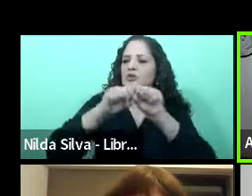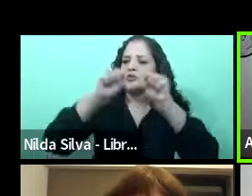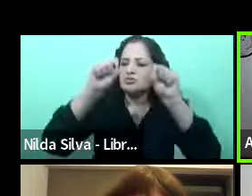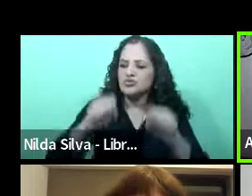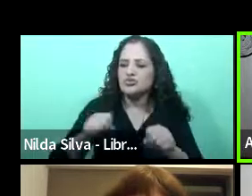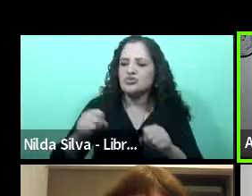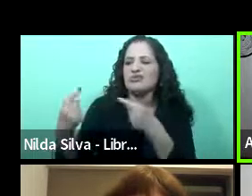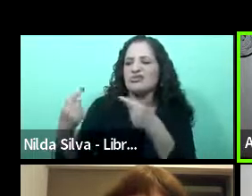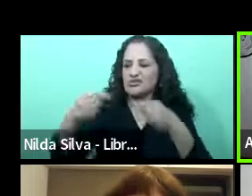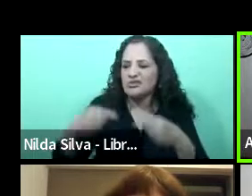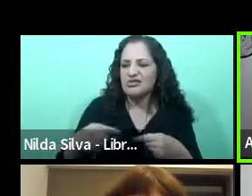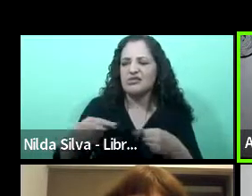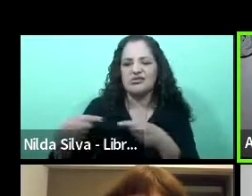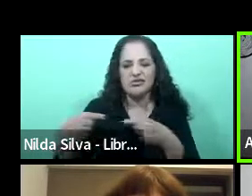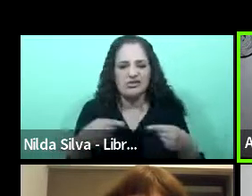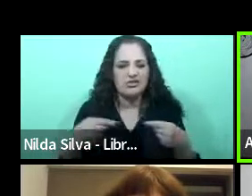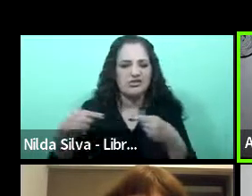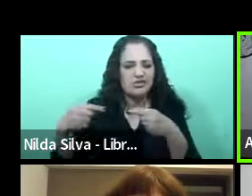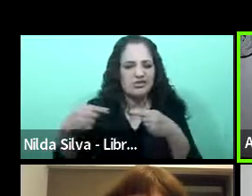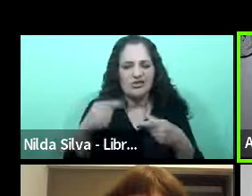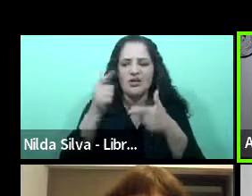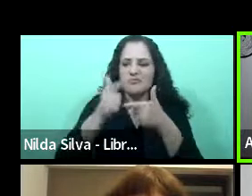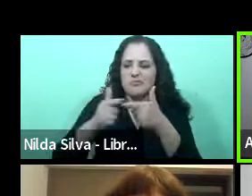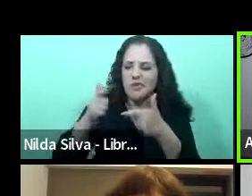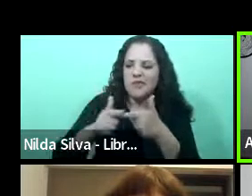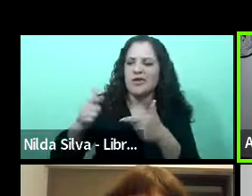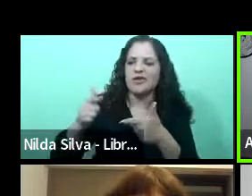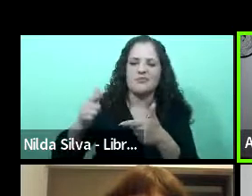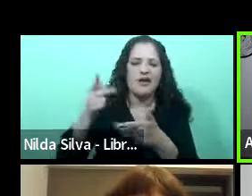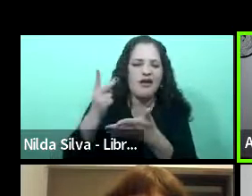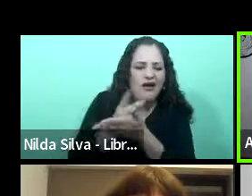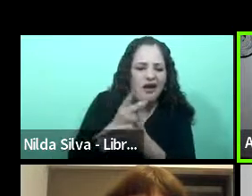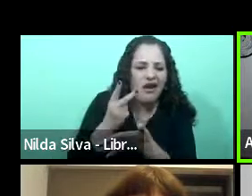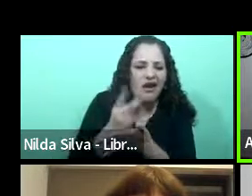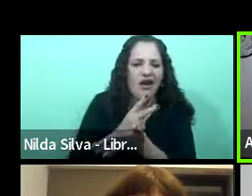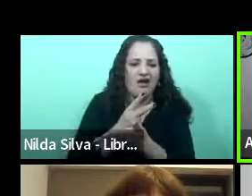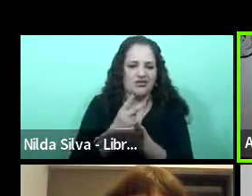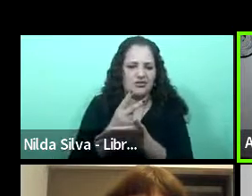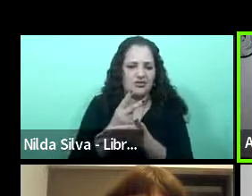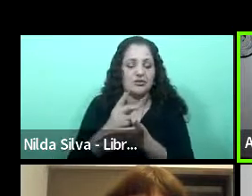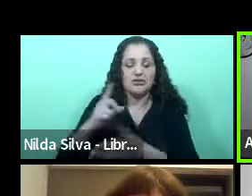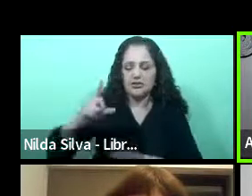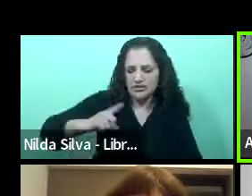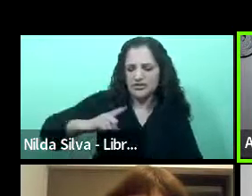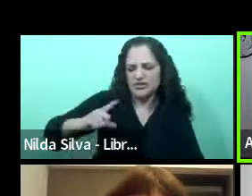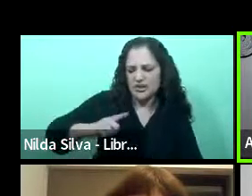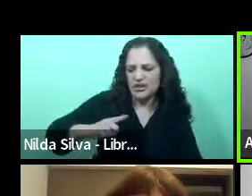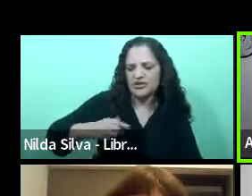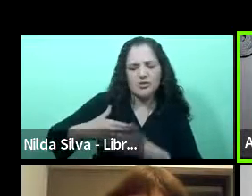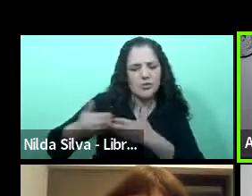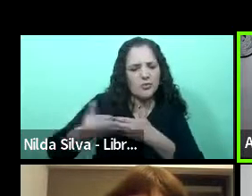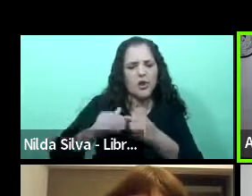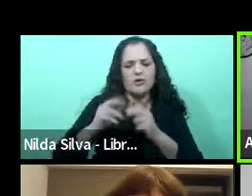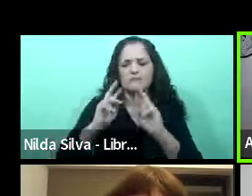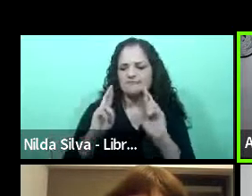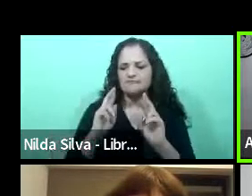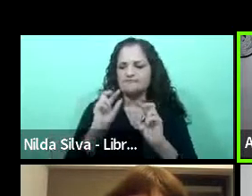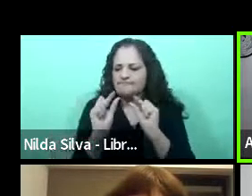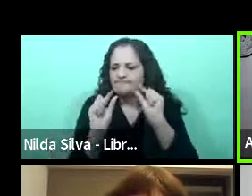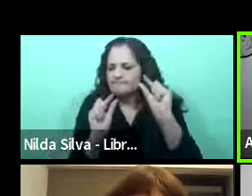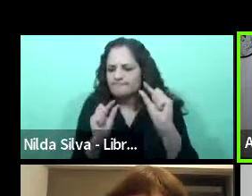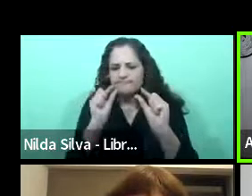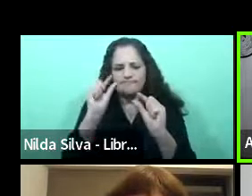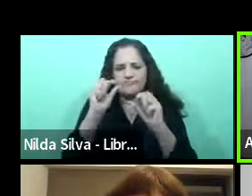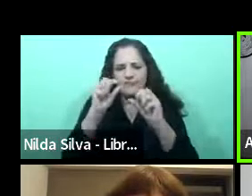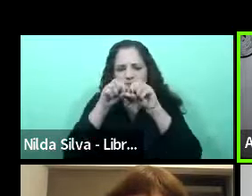transgredindo, fazendo fissurar. Então, eu agora, numa perspectiva, né, bastante pessoal, eu fico procurando essas